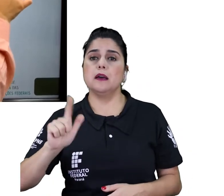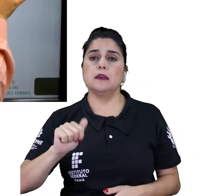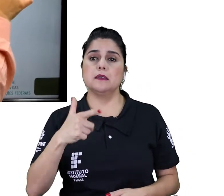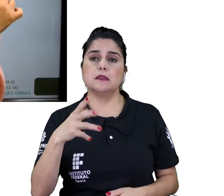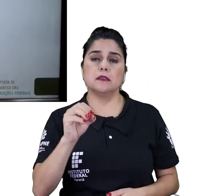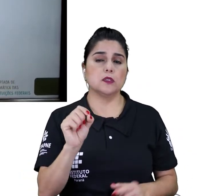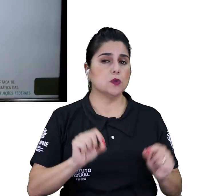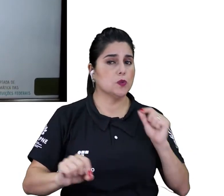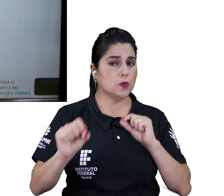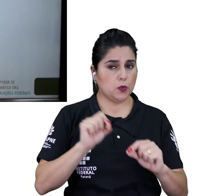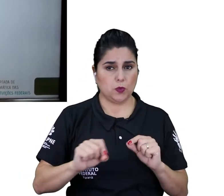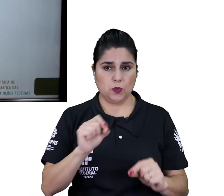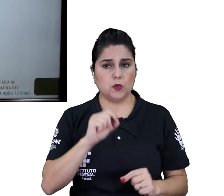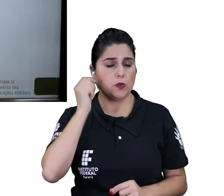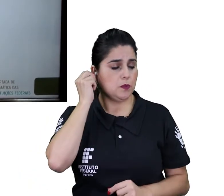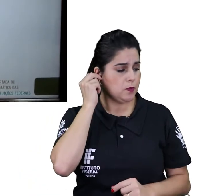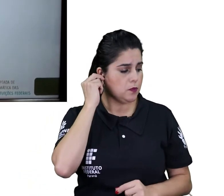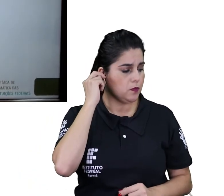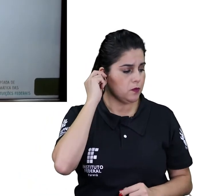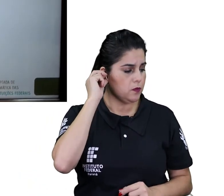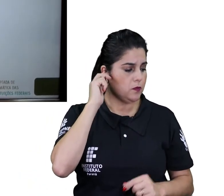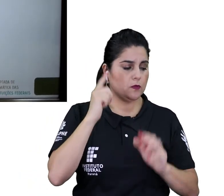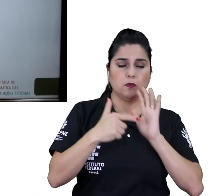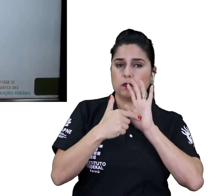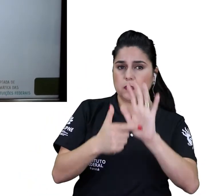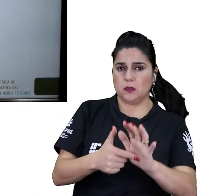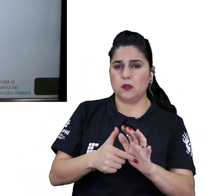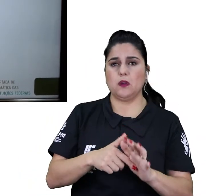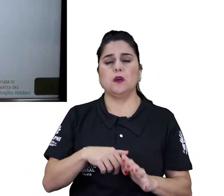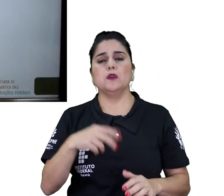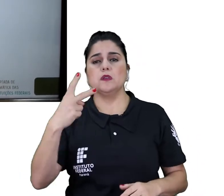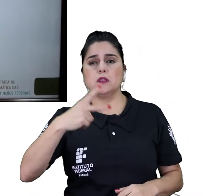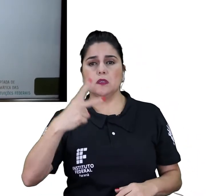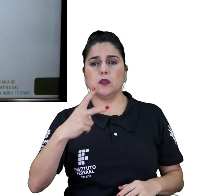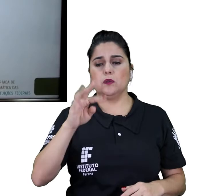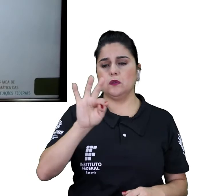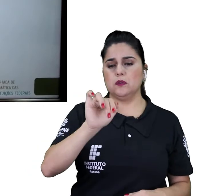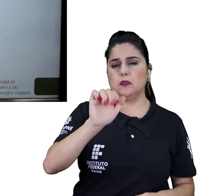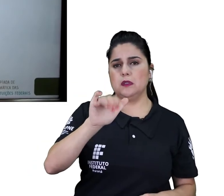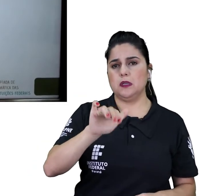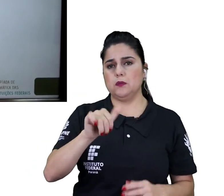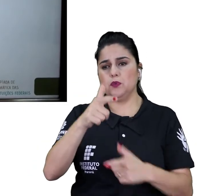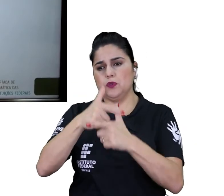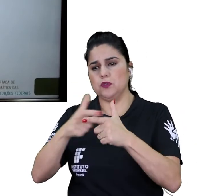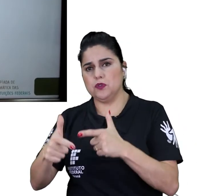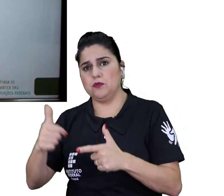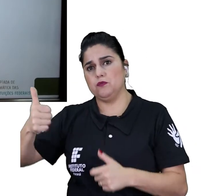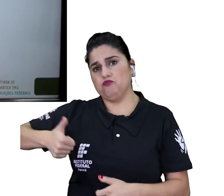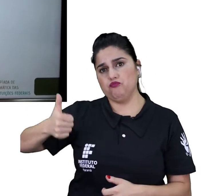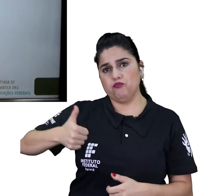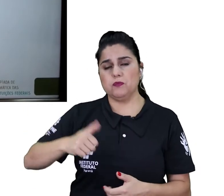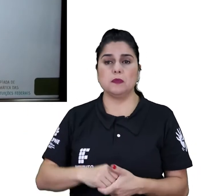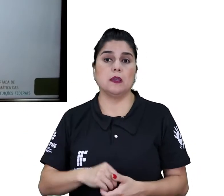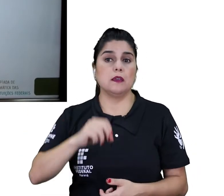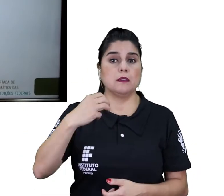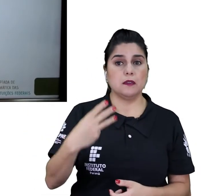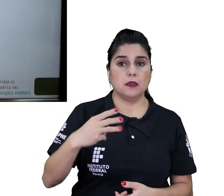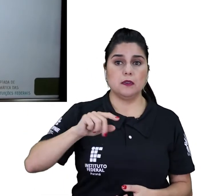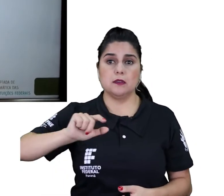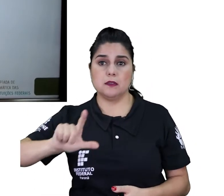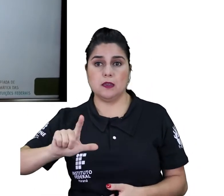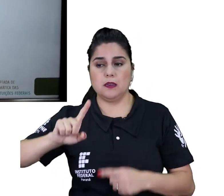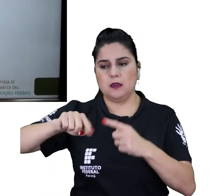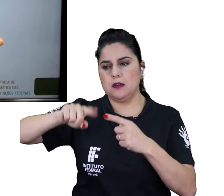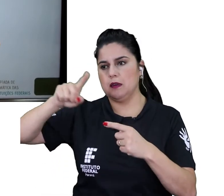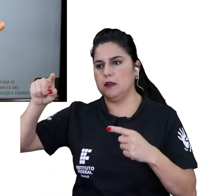vai ser, posso pegar o segundo termo, dividir pelo primeiro, 3L raiz